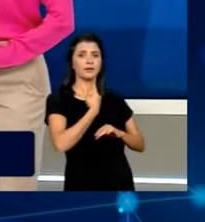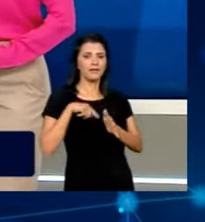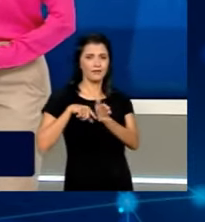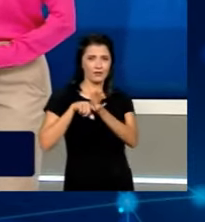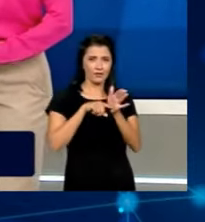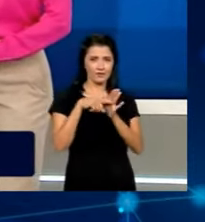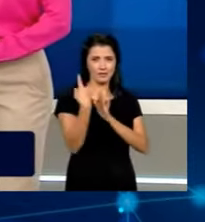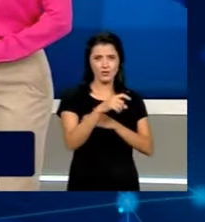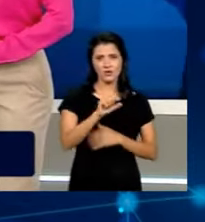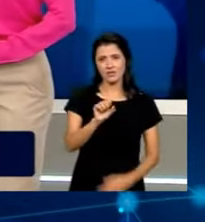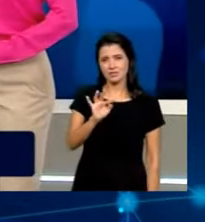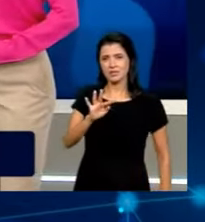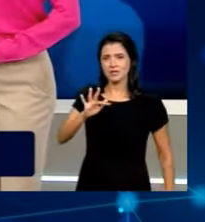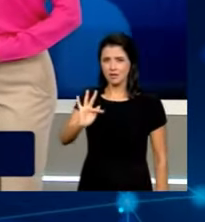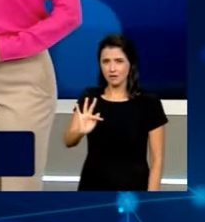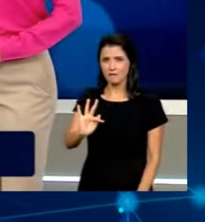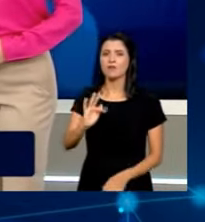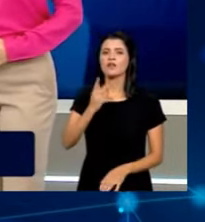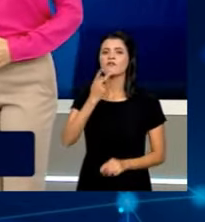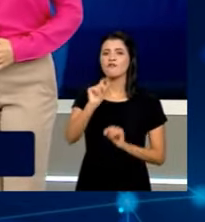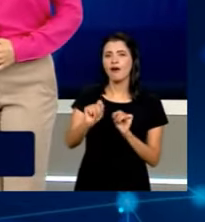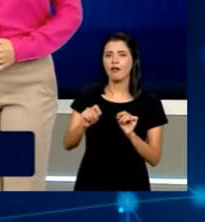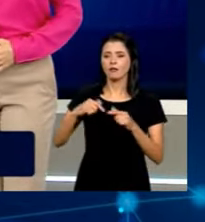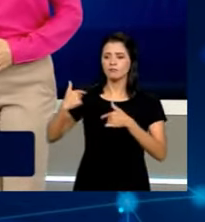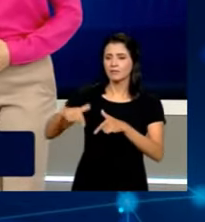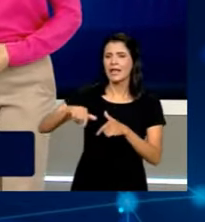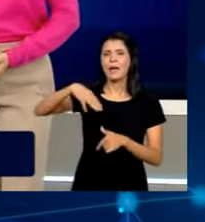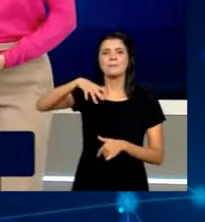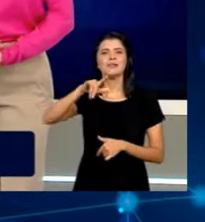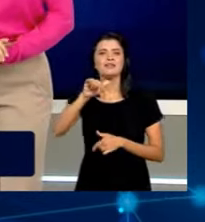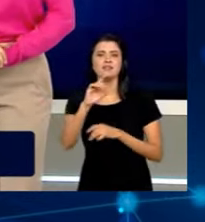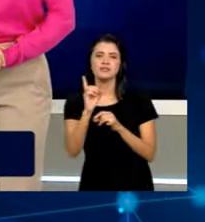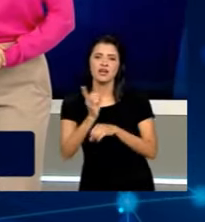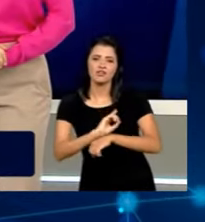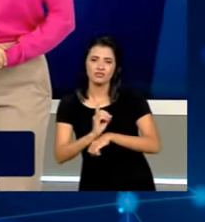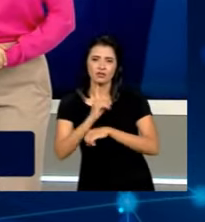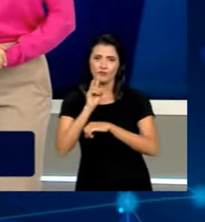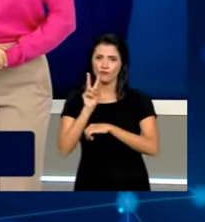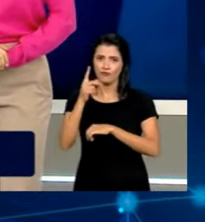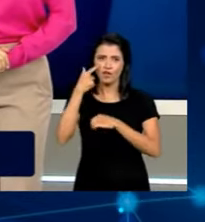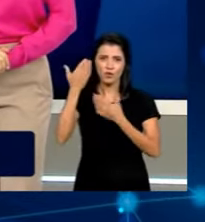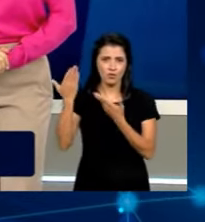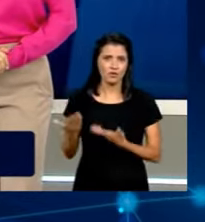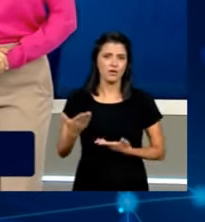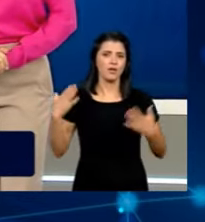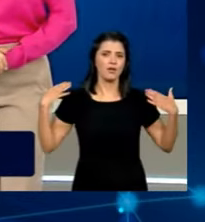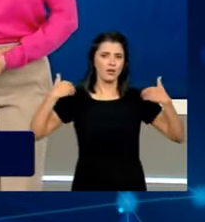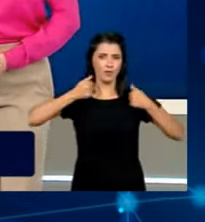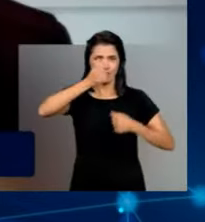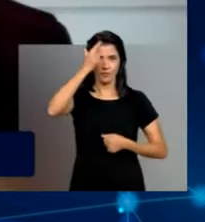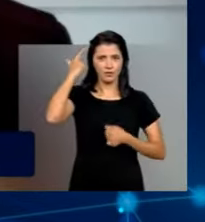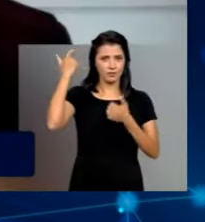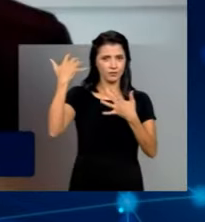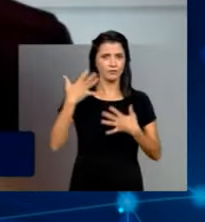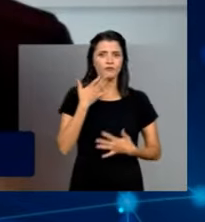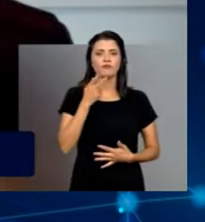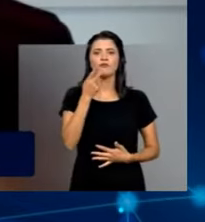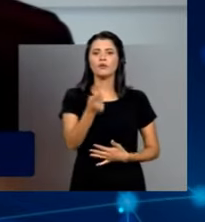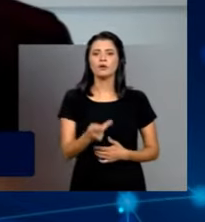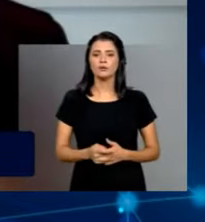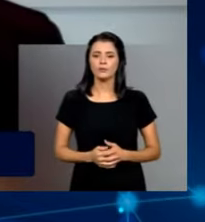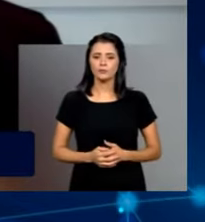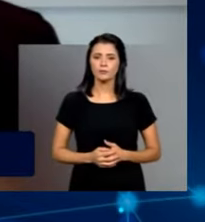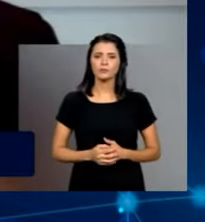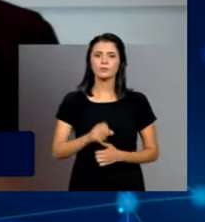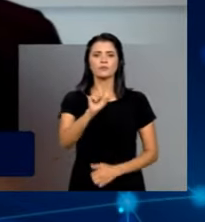investigação do Supremo Tribunal Federal, que trata da atuação das milícias digitais. A gente vai ouvir agora o que disse o ministro Alexandre de Moraes. O